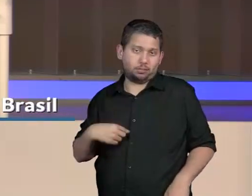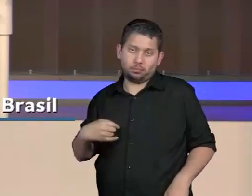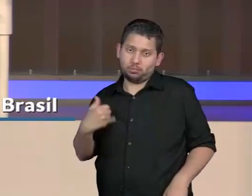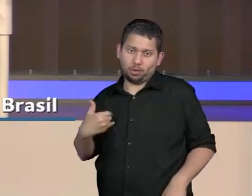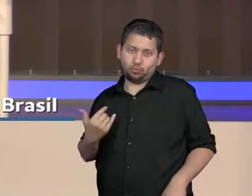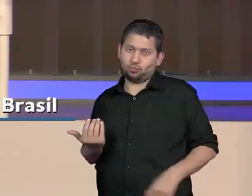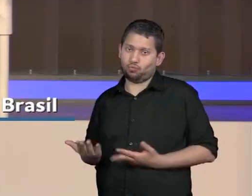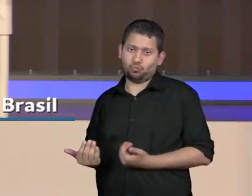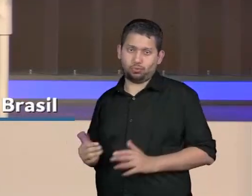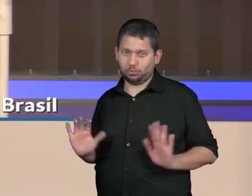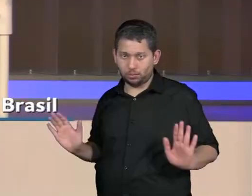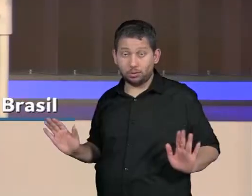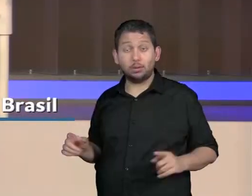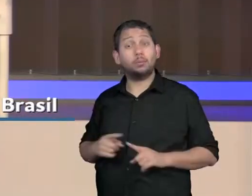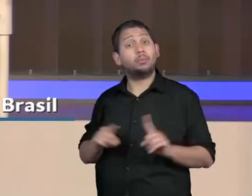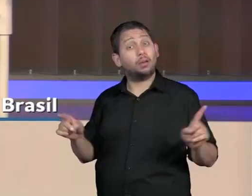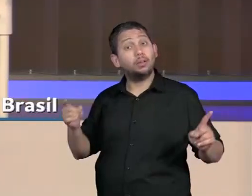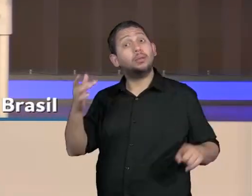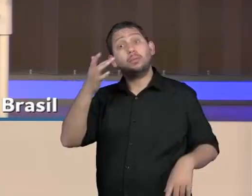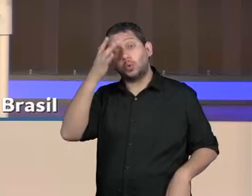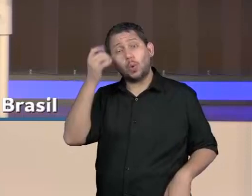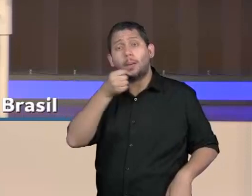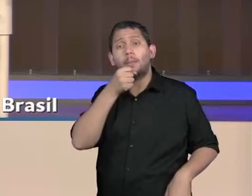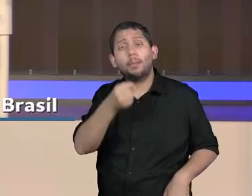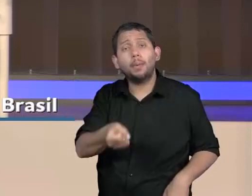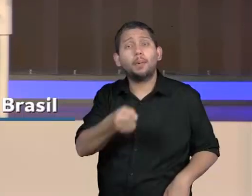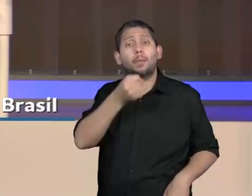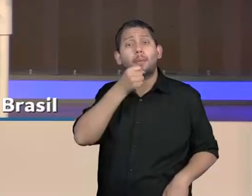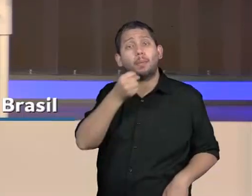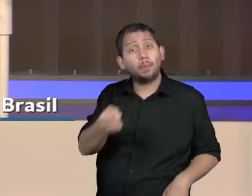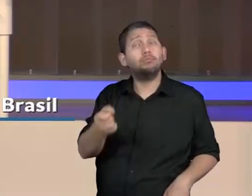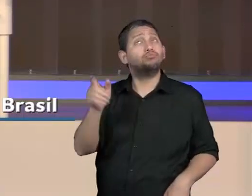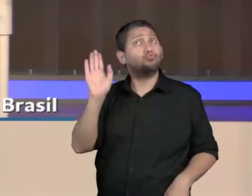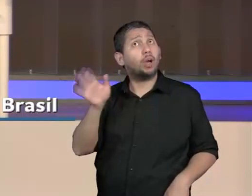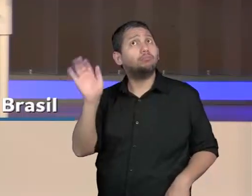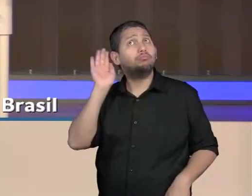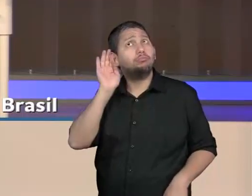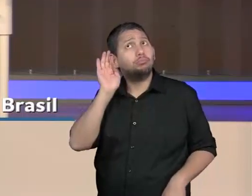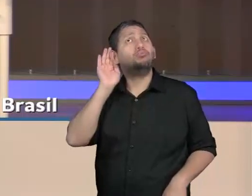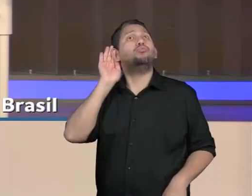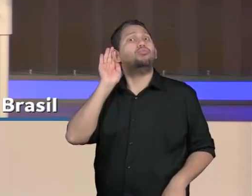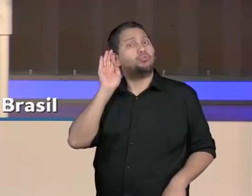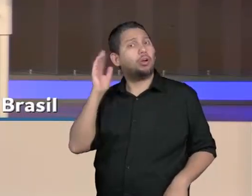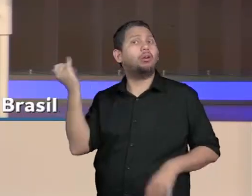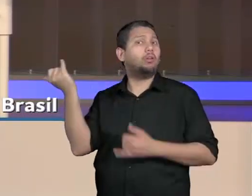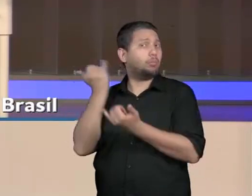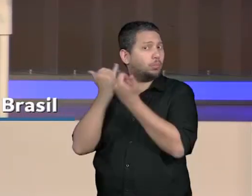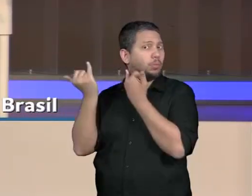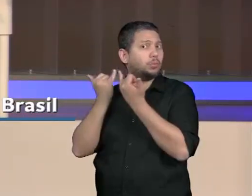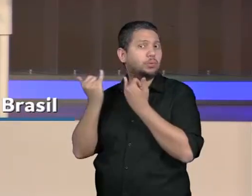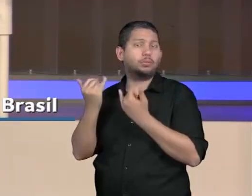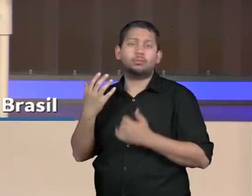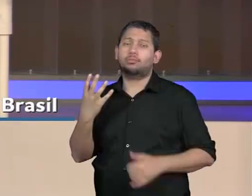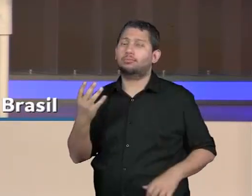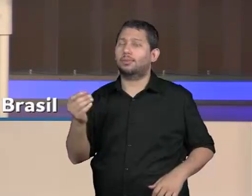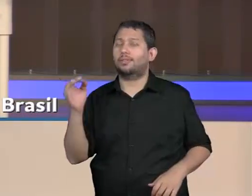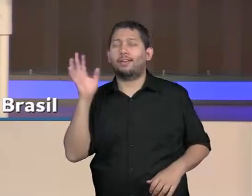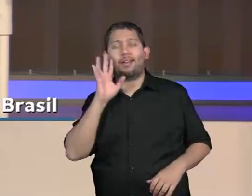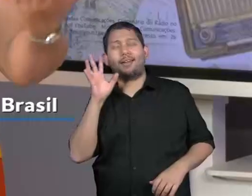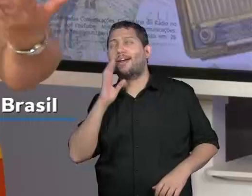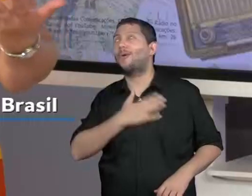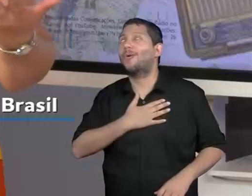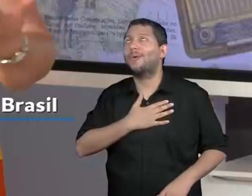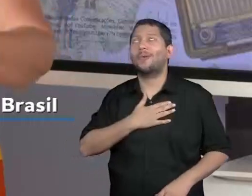rádio. Mas alguns alguns jornais, eu já cheguei a ouvir e é muito legal você